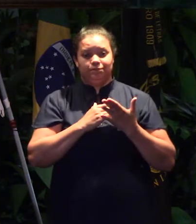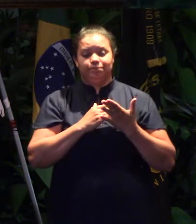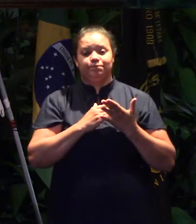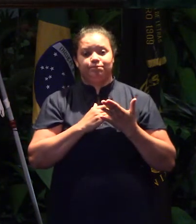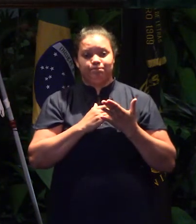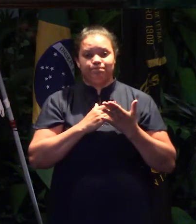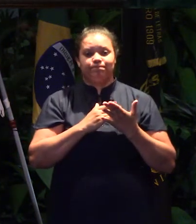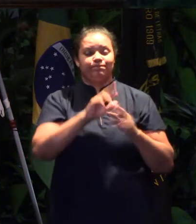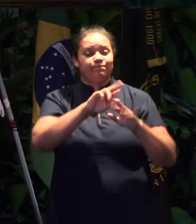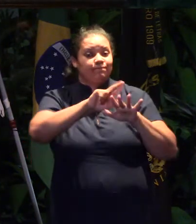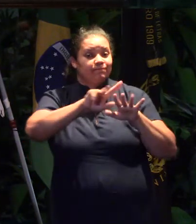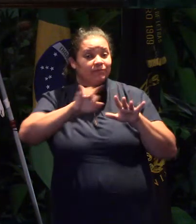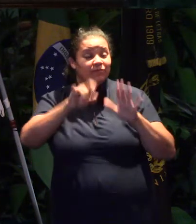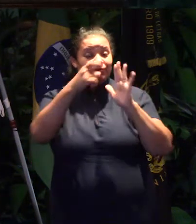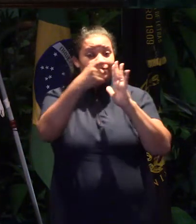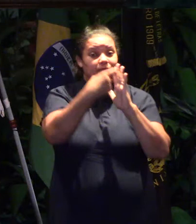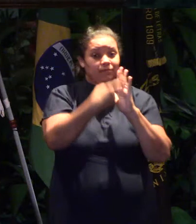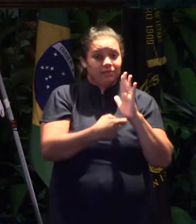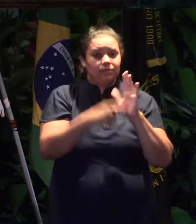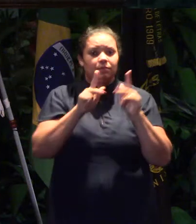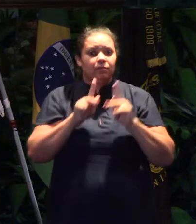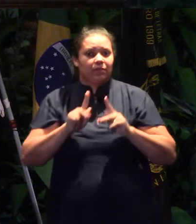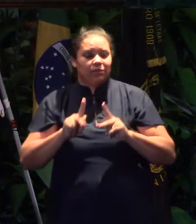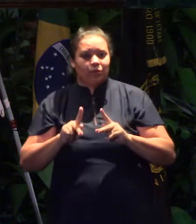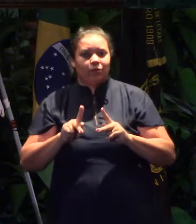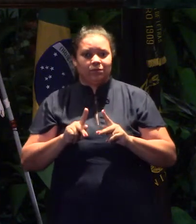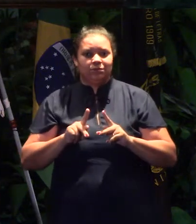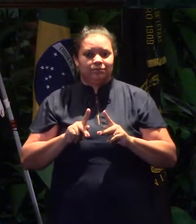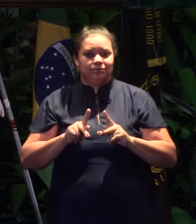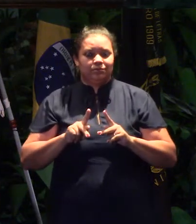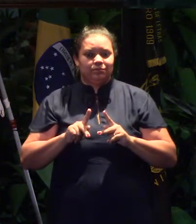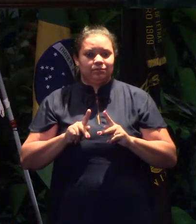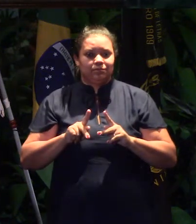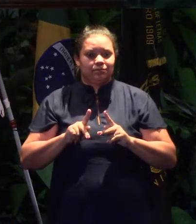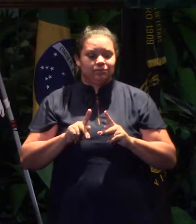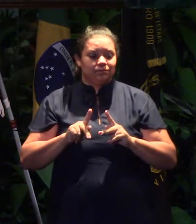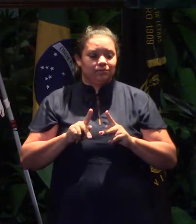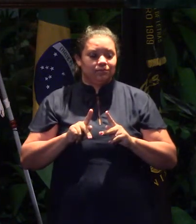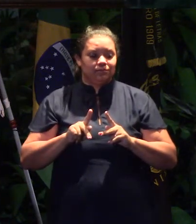diferentes textos. Essas pessoas encarnaram o papel do que comumente